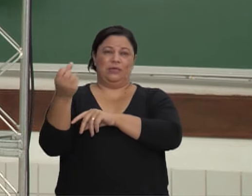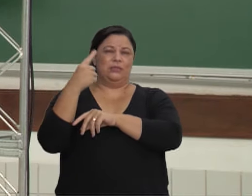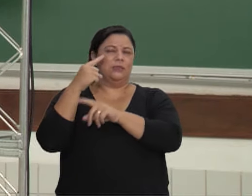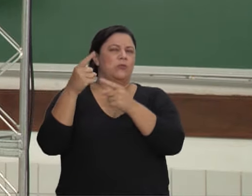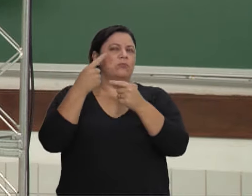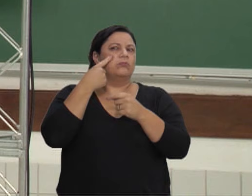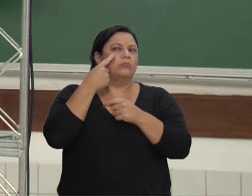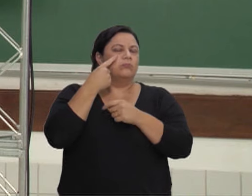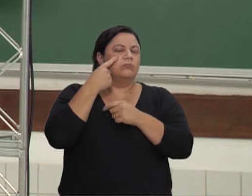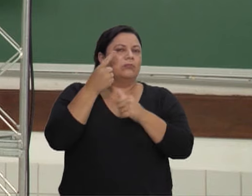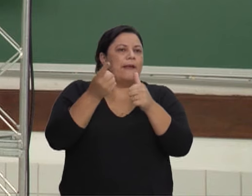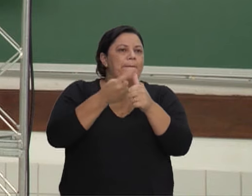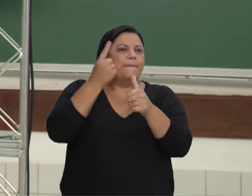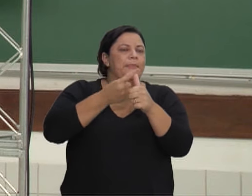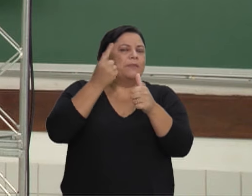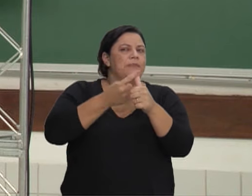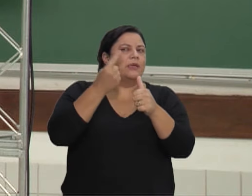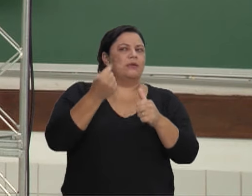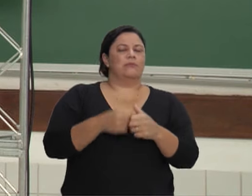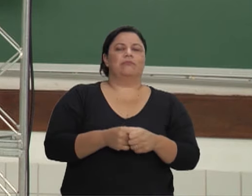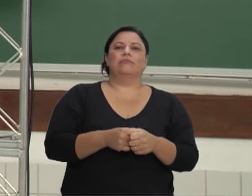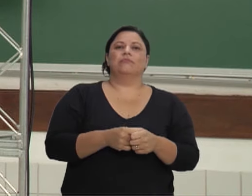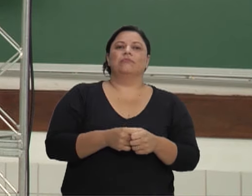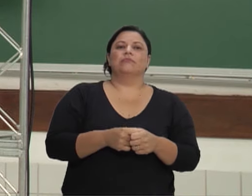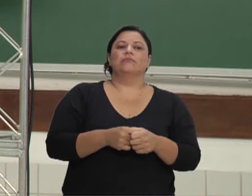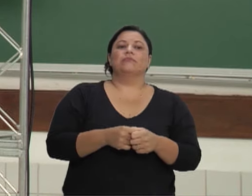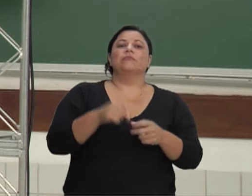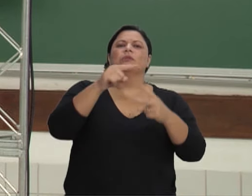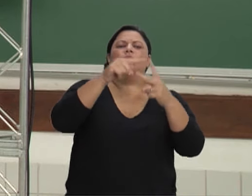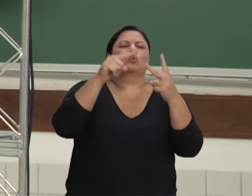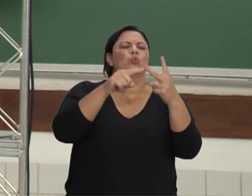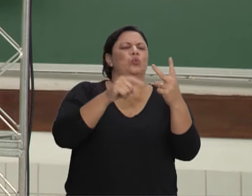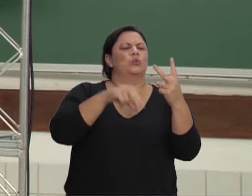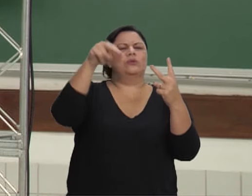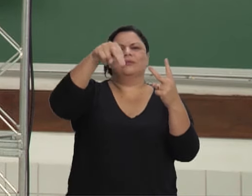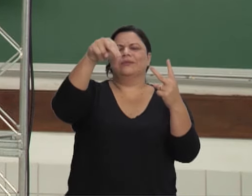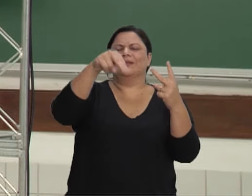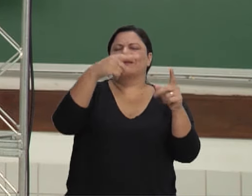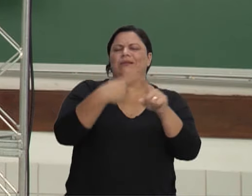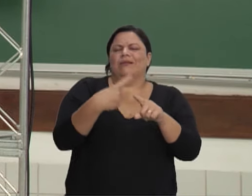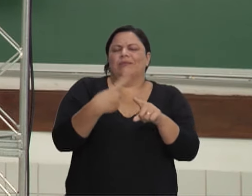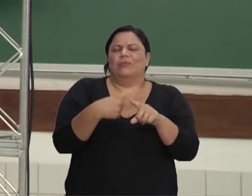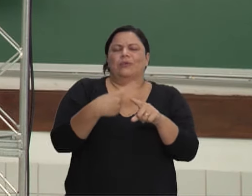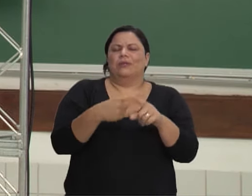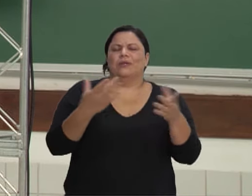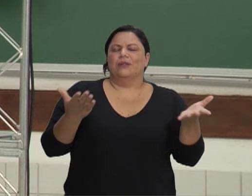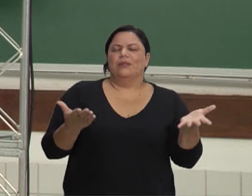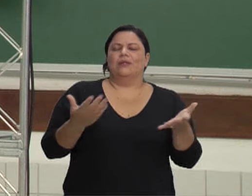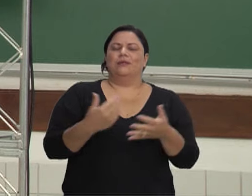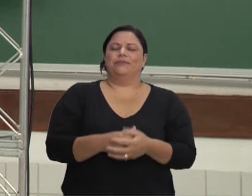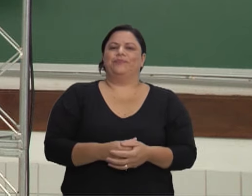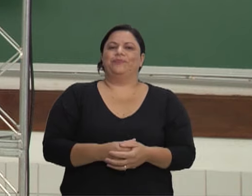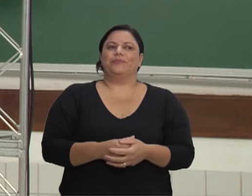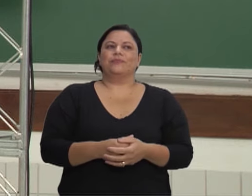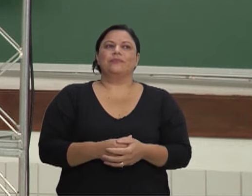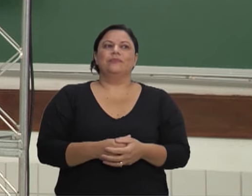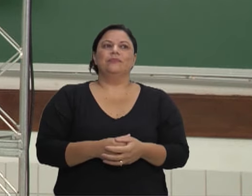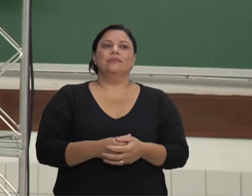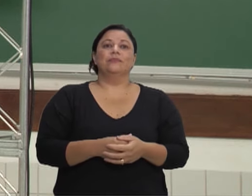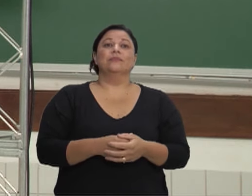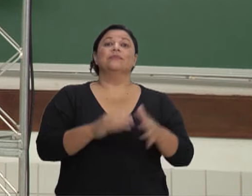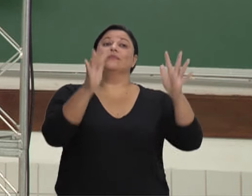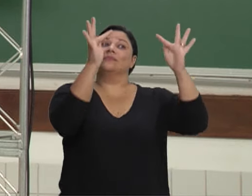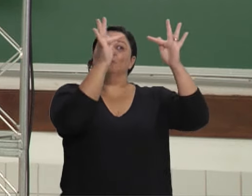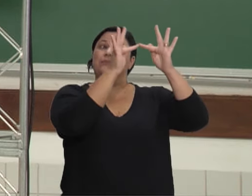Existem dois valores de m. Por quê? Quando eu colocar lá na minha